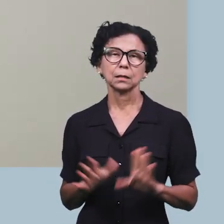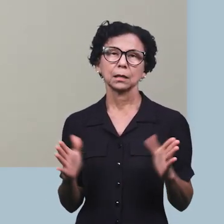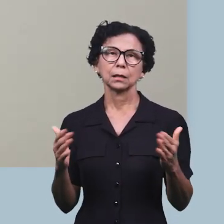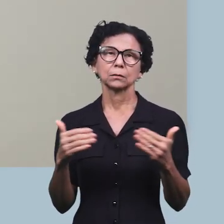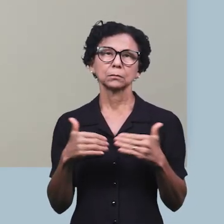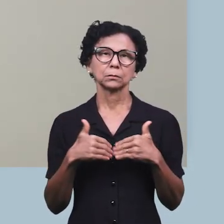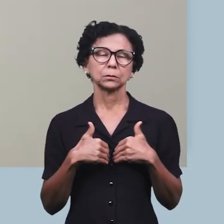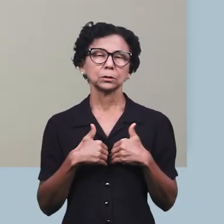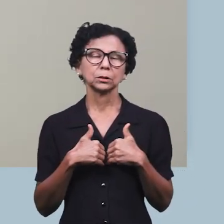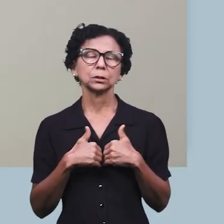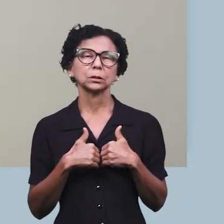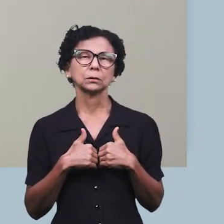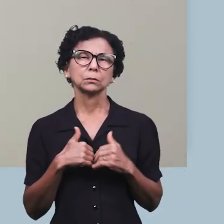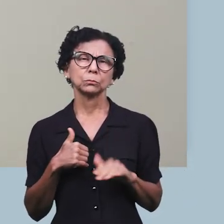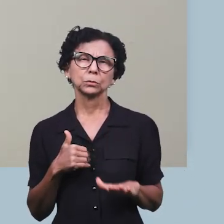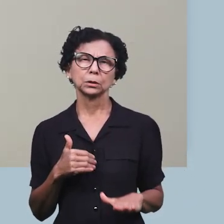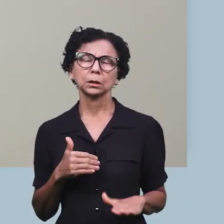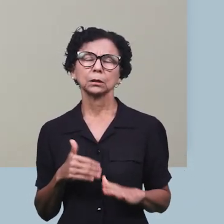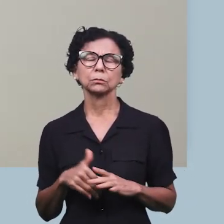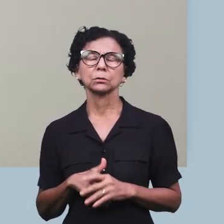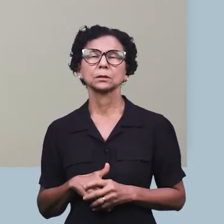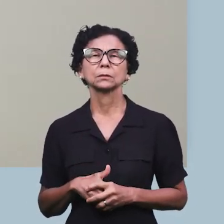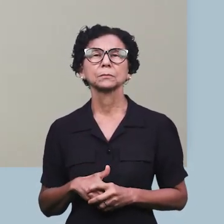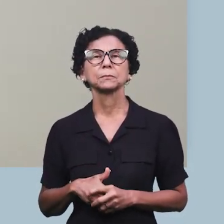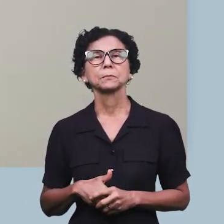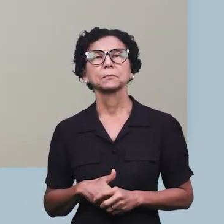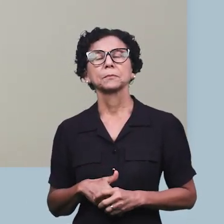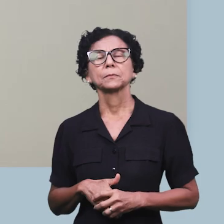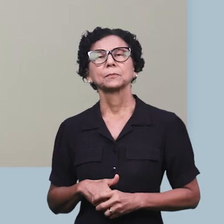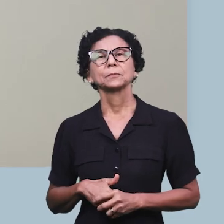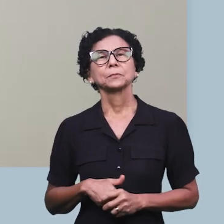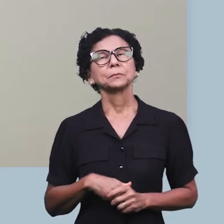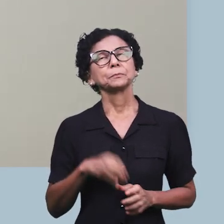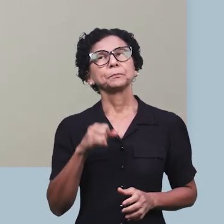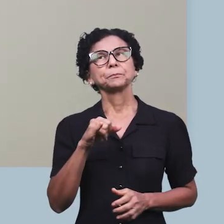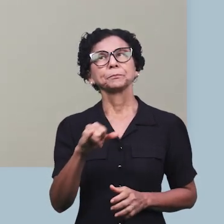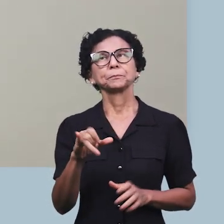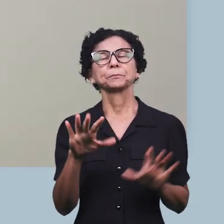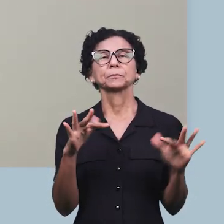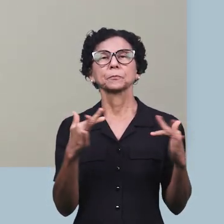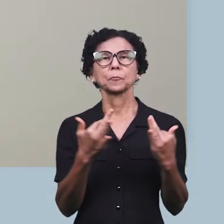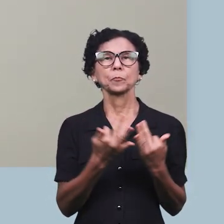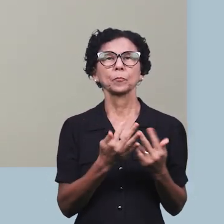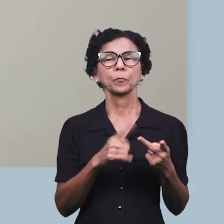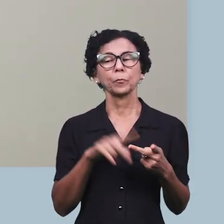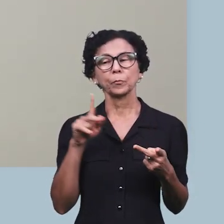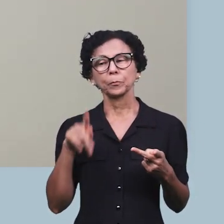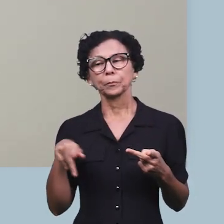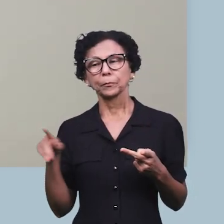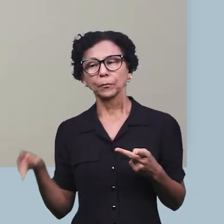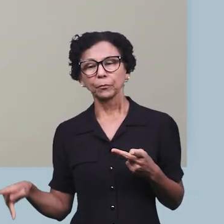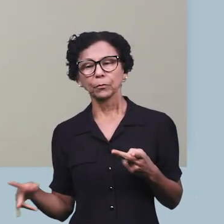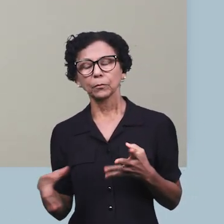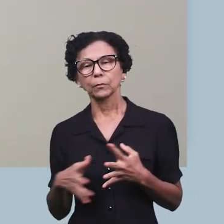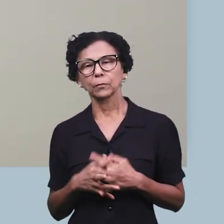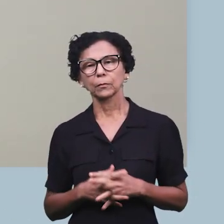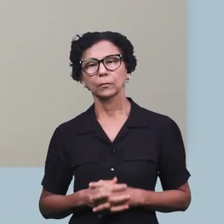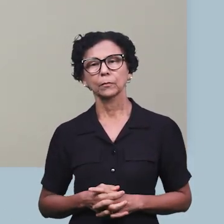crianças que têm autismo e são pequenas. Por exemplo, se a família ou a professora